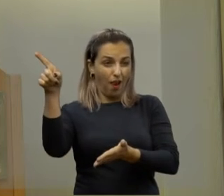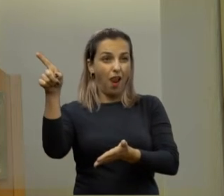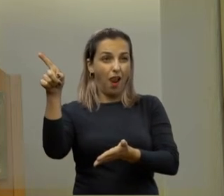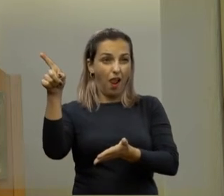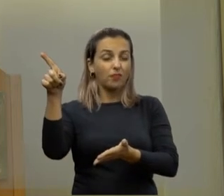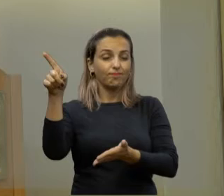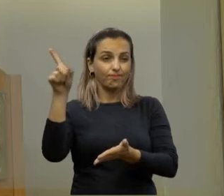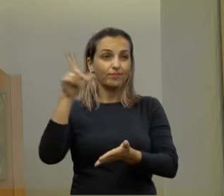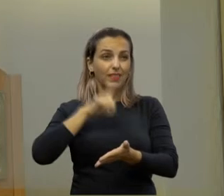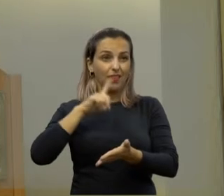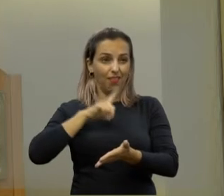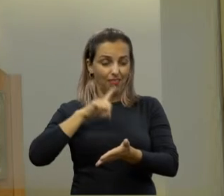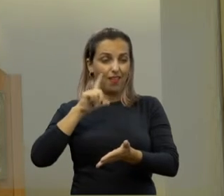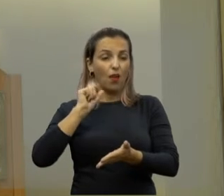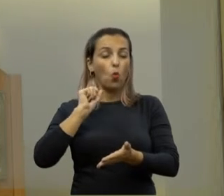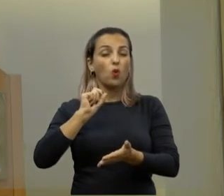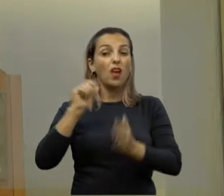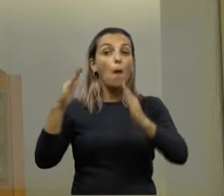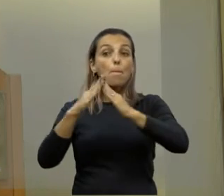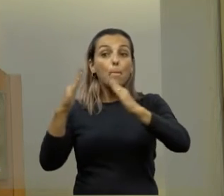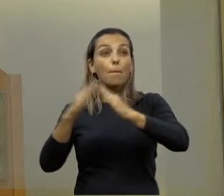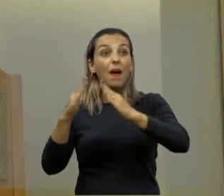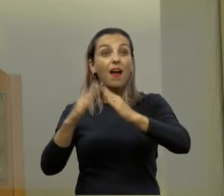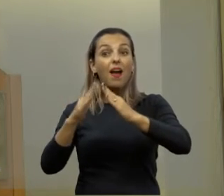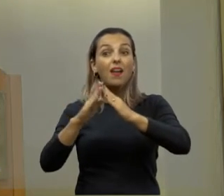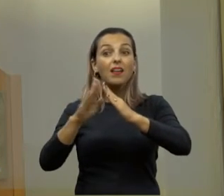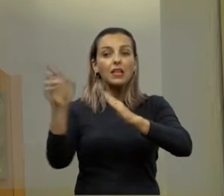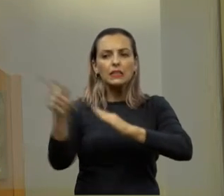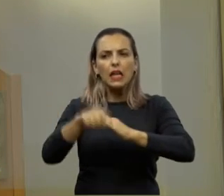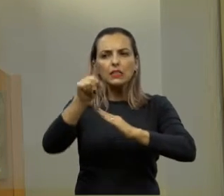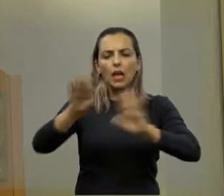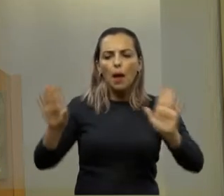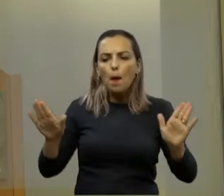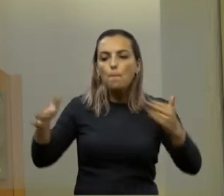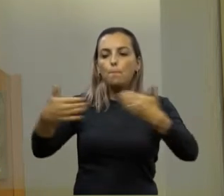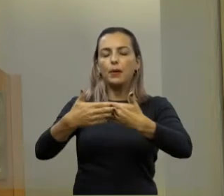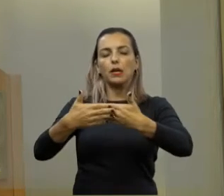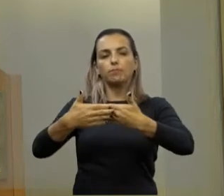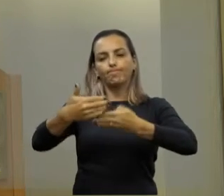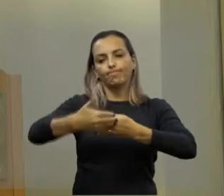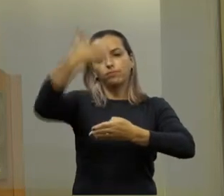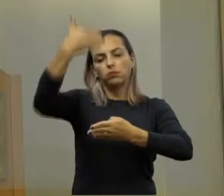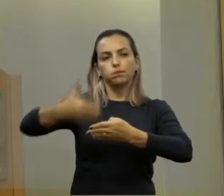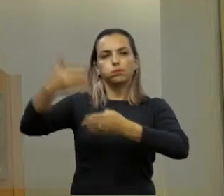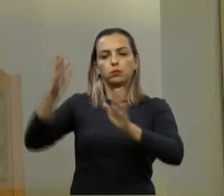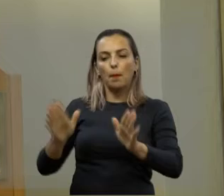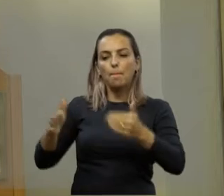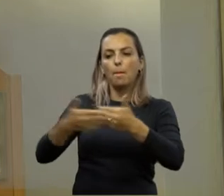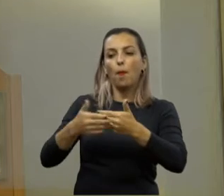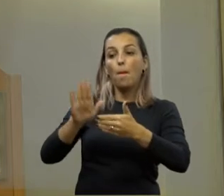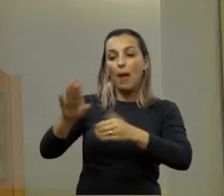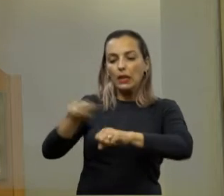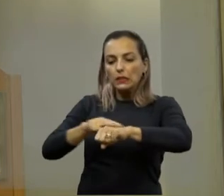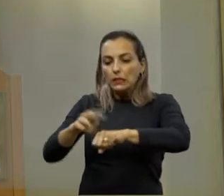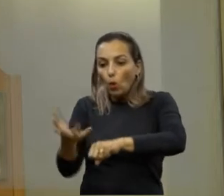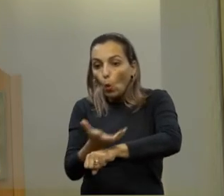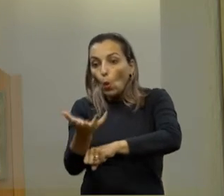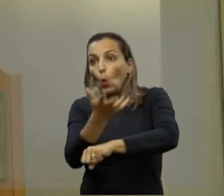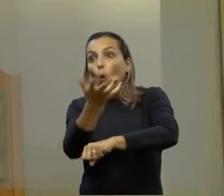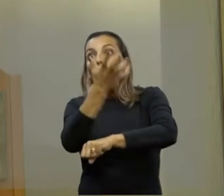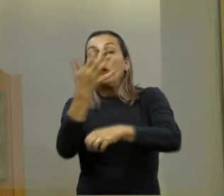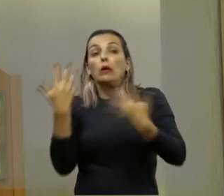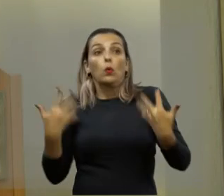Dom Pedro tem uma casa ali que tá simplismente lá cada você olha nas laterais da casa tá simplesmente cheia de moto para ser uma